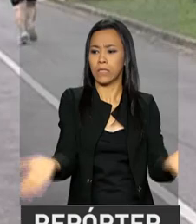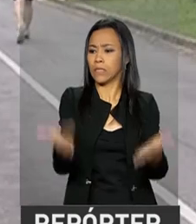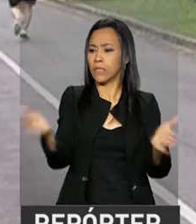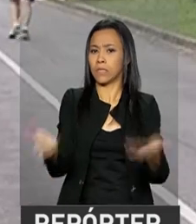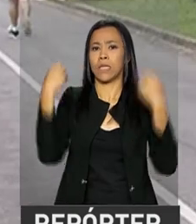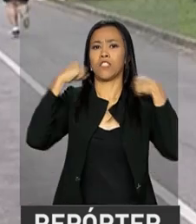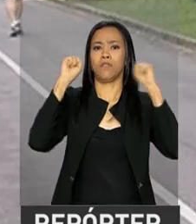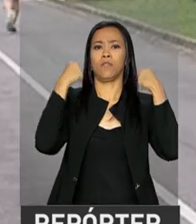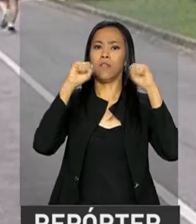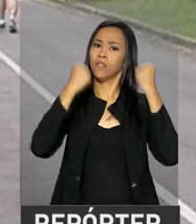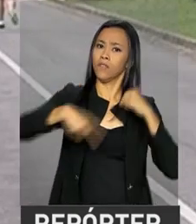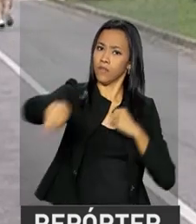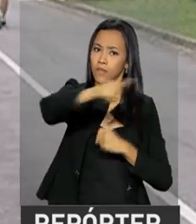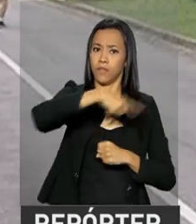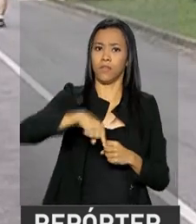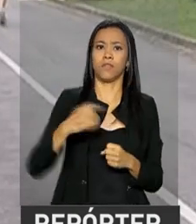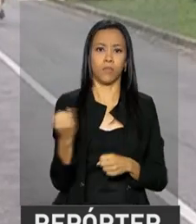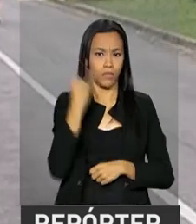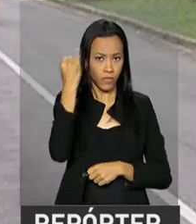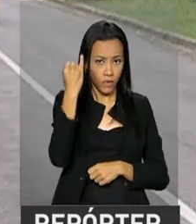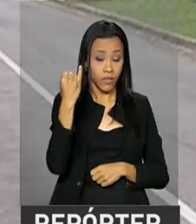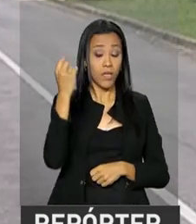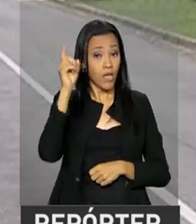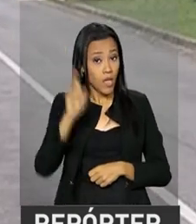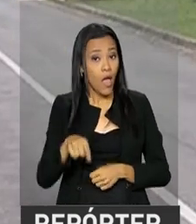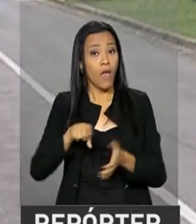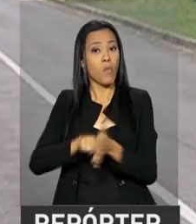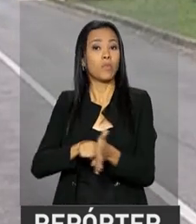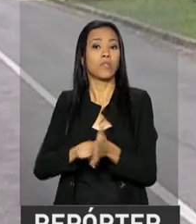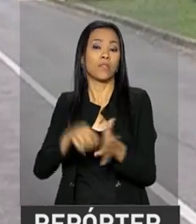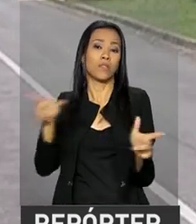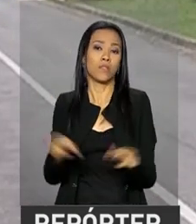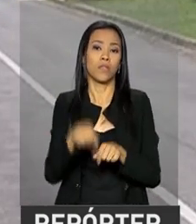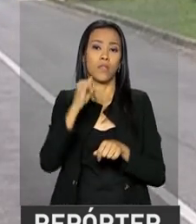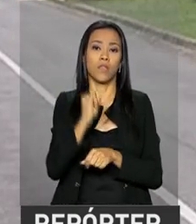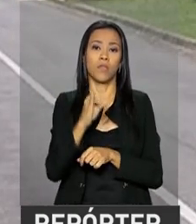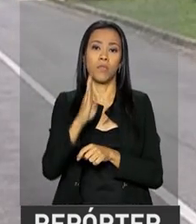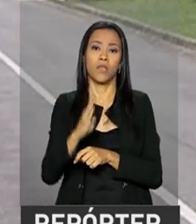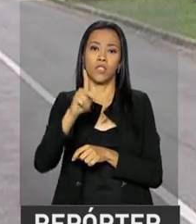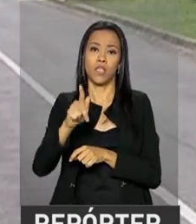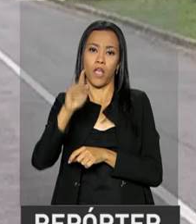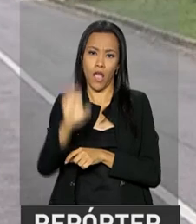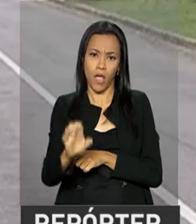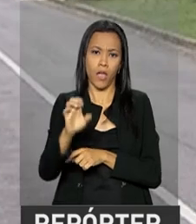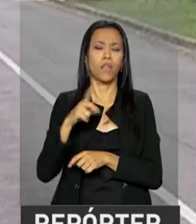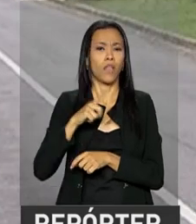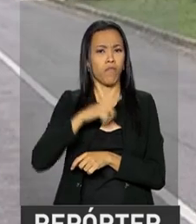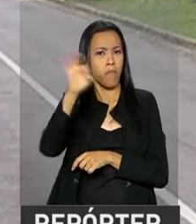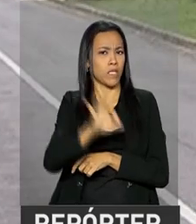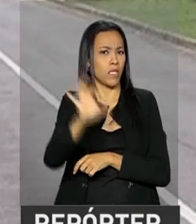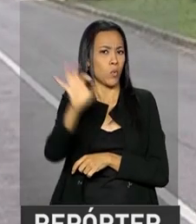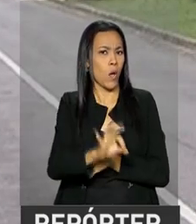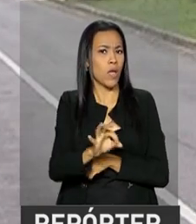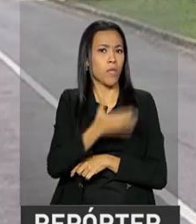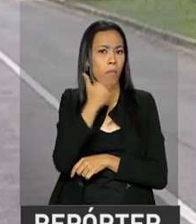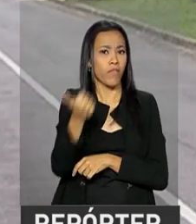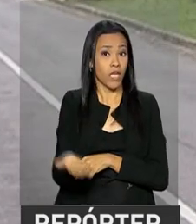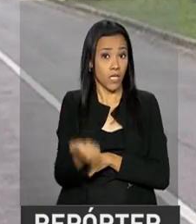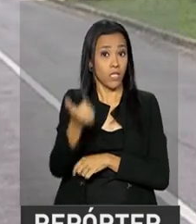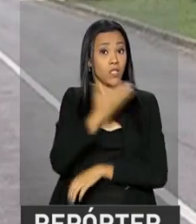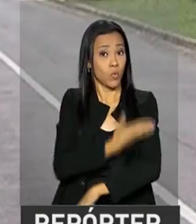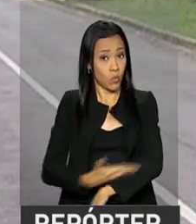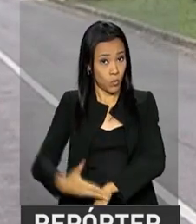de incentivo à atividade física e um levantamento feito pelo IBGE traduziu em números e percentuais as preferências e